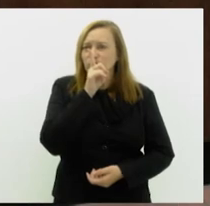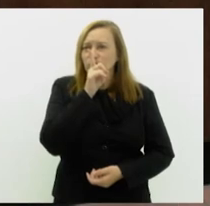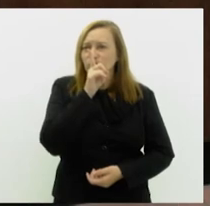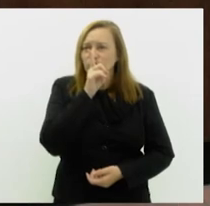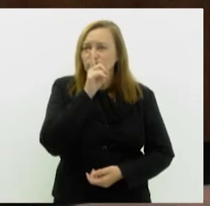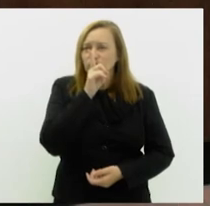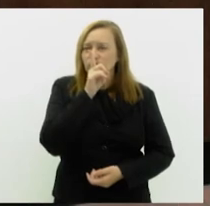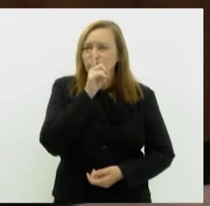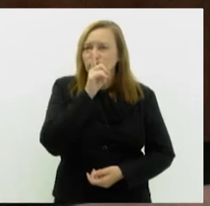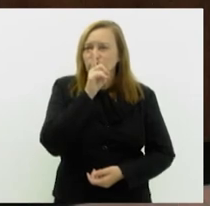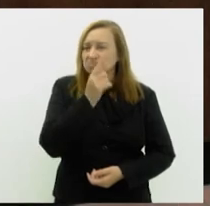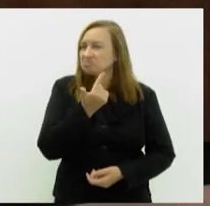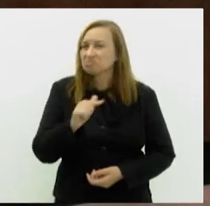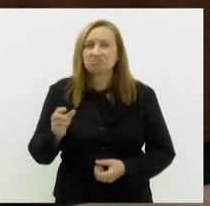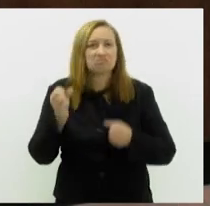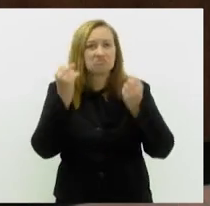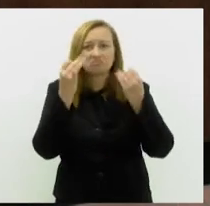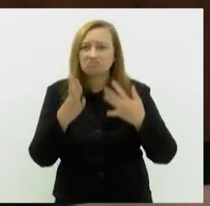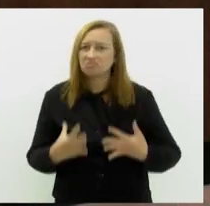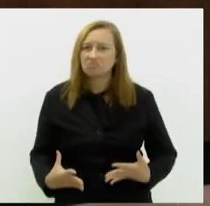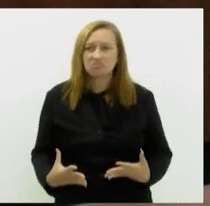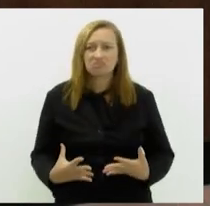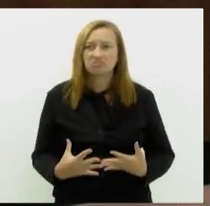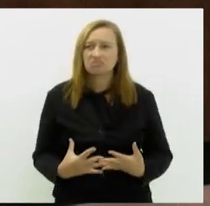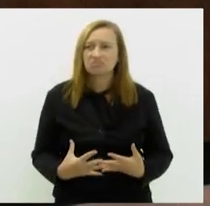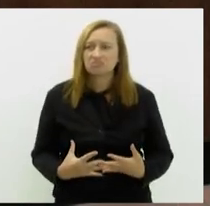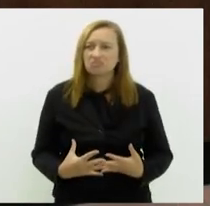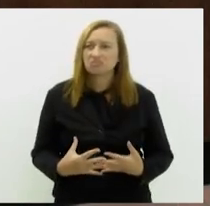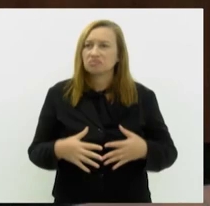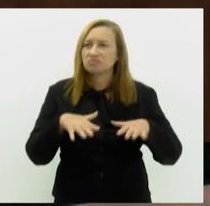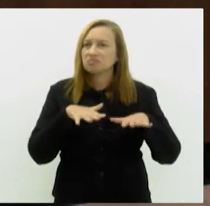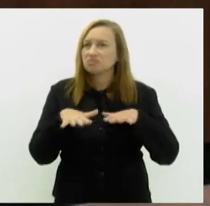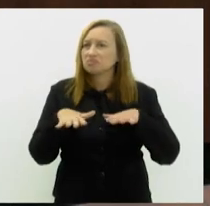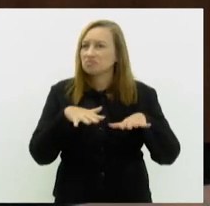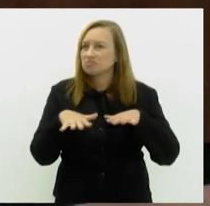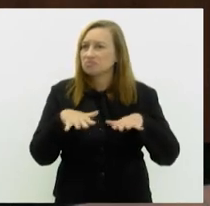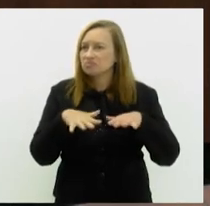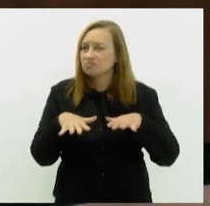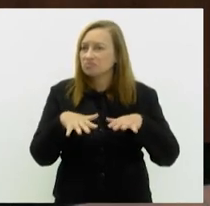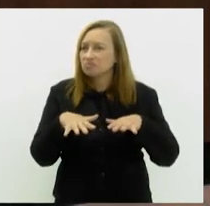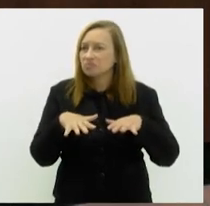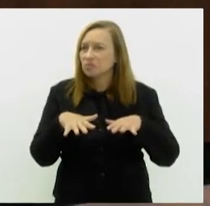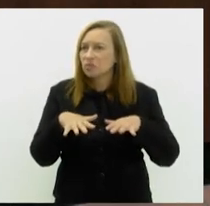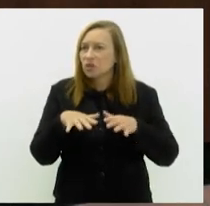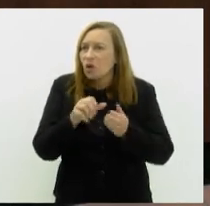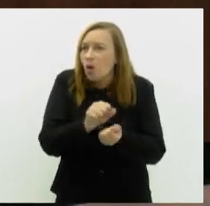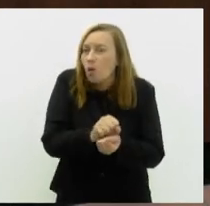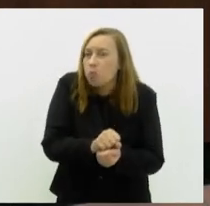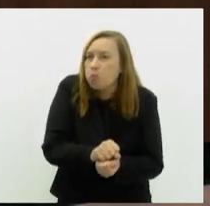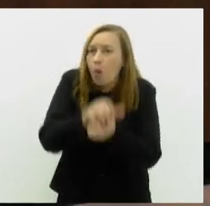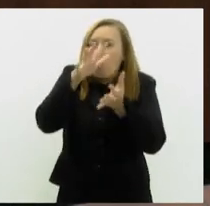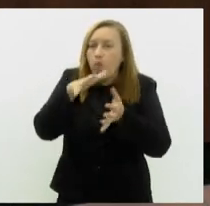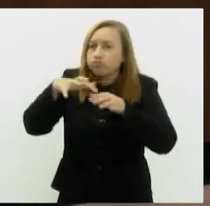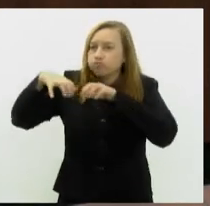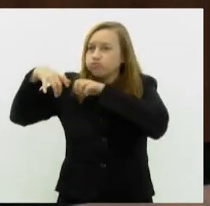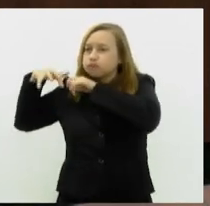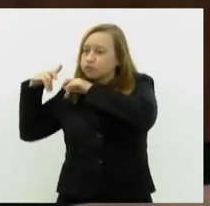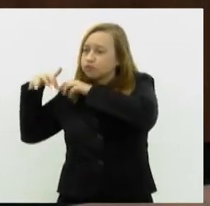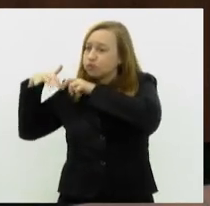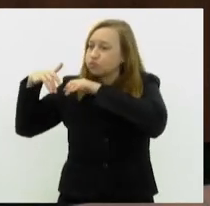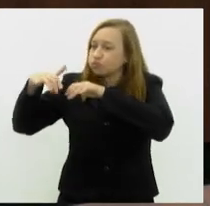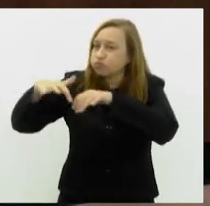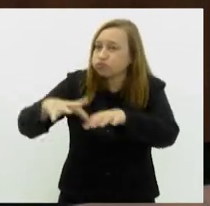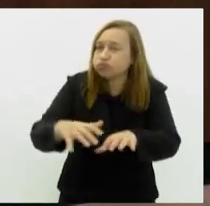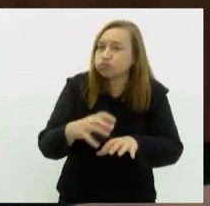o silêncio inexplicável dos movimentos quando explodiu a invasão do